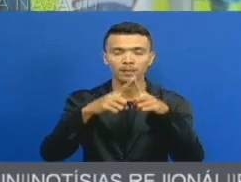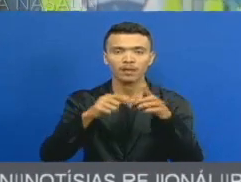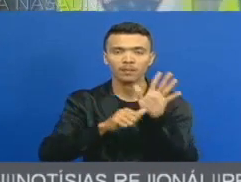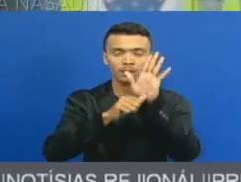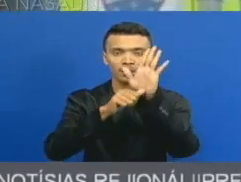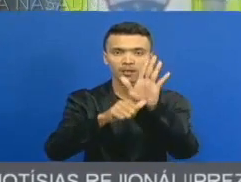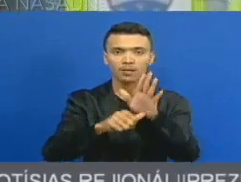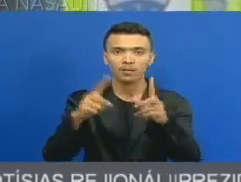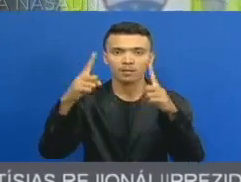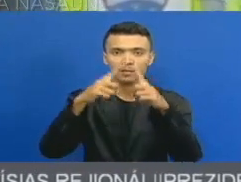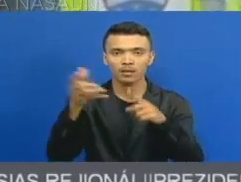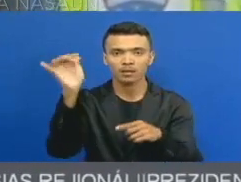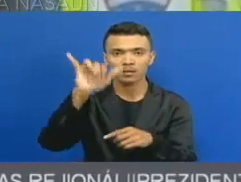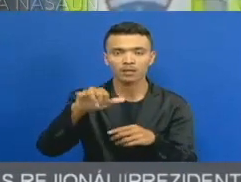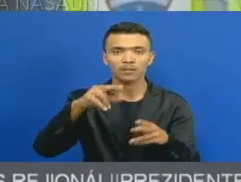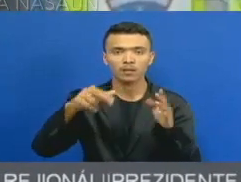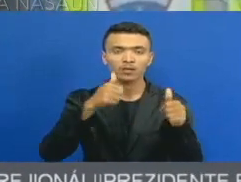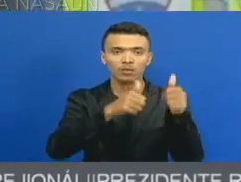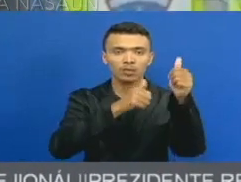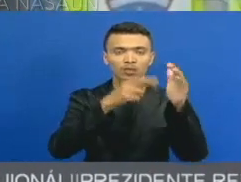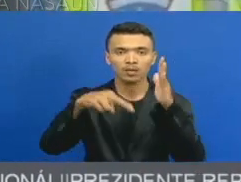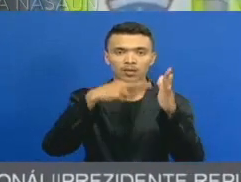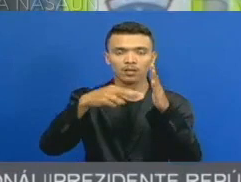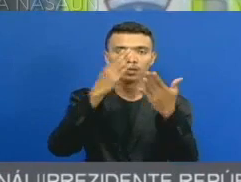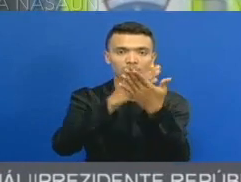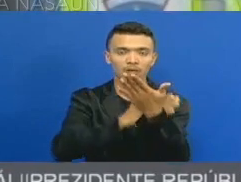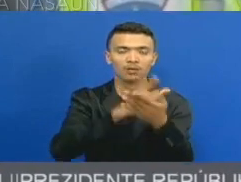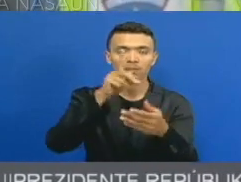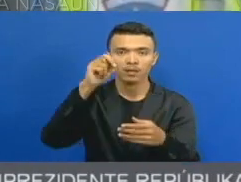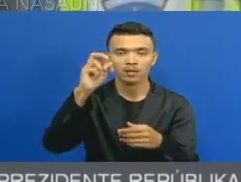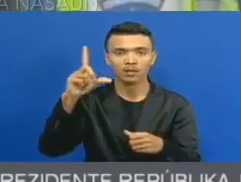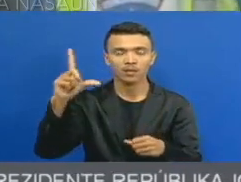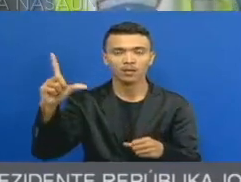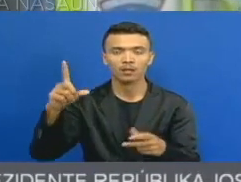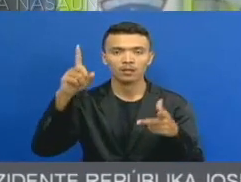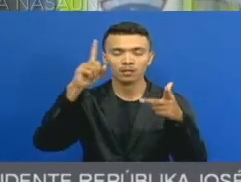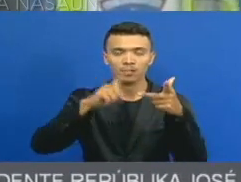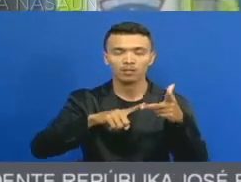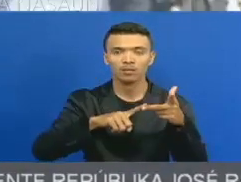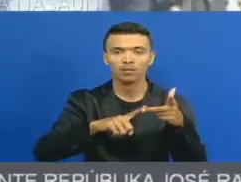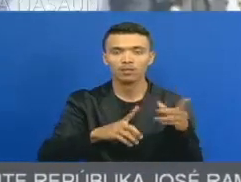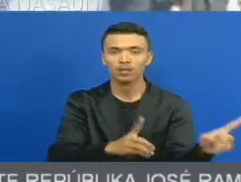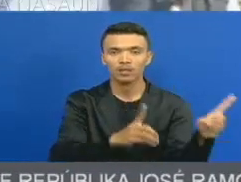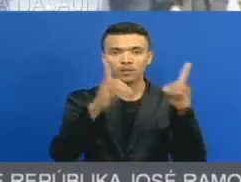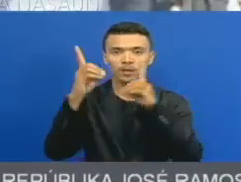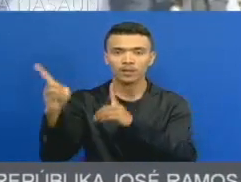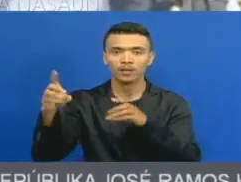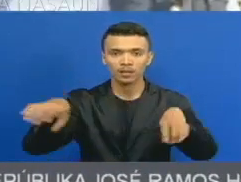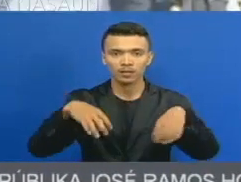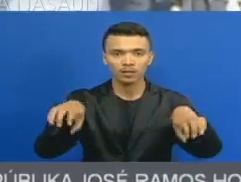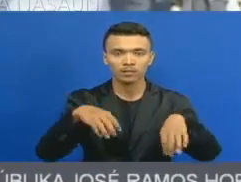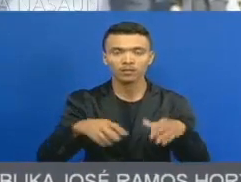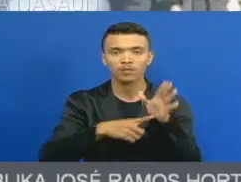aposentação, basira na minha presença ou na requisito turle estatuto PNTL. Tolo, implementa sistema de